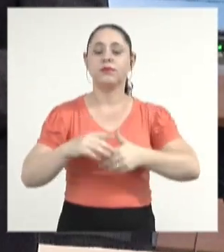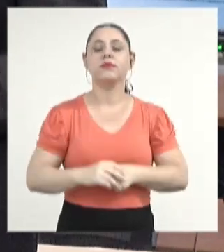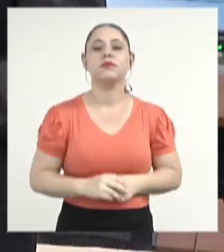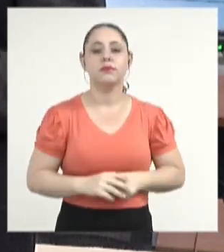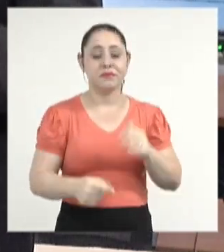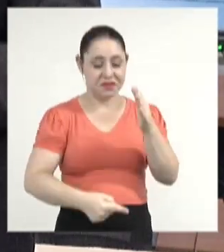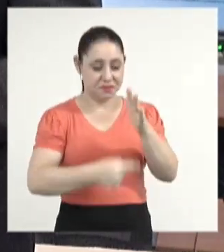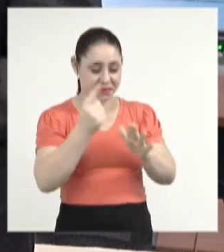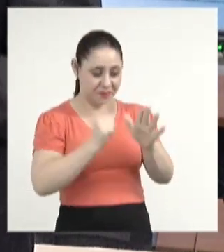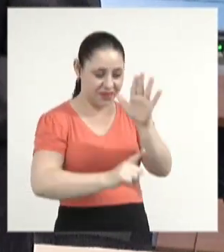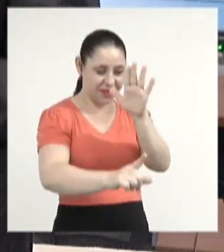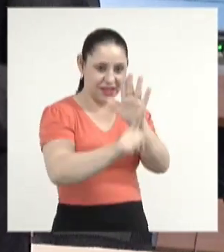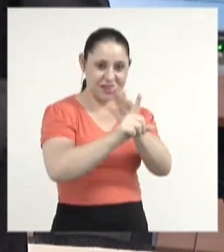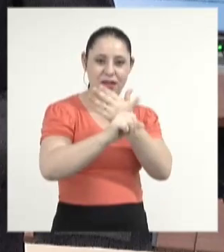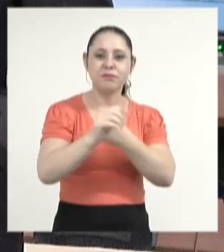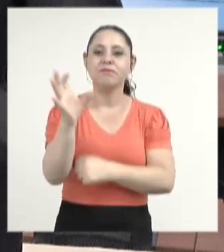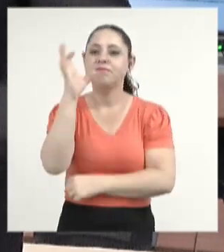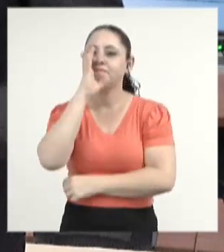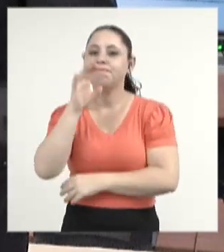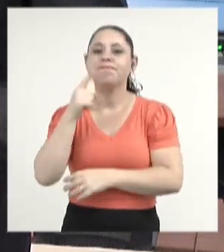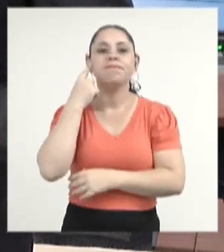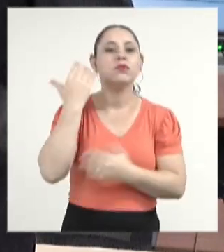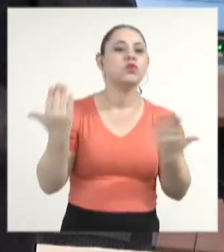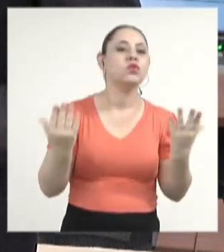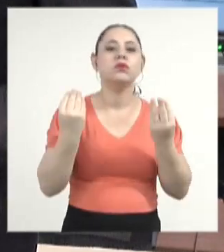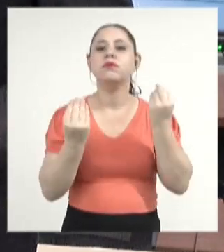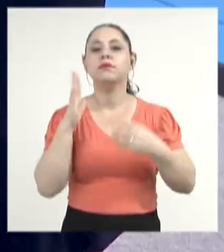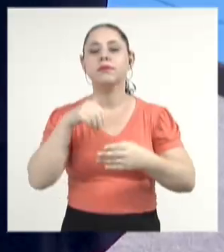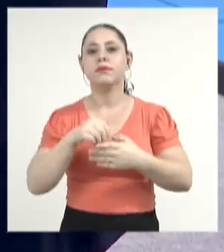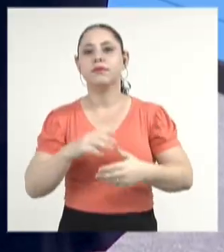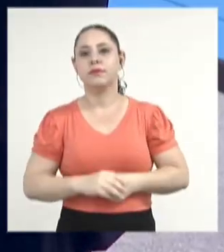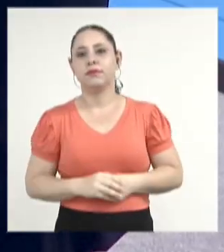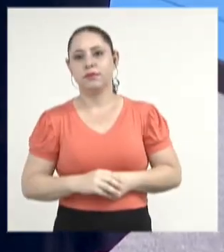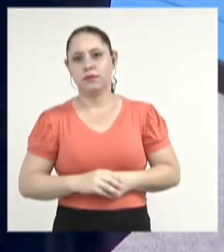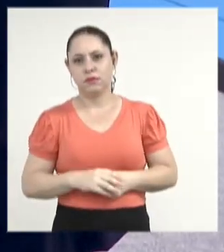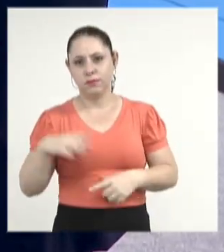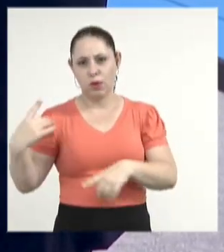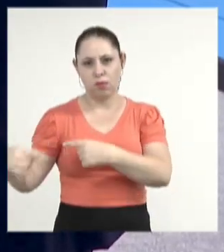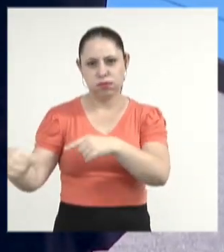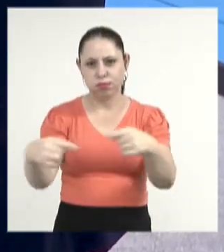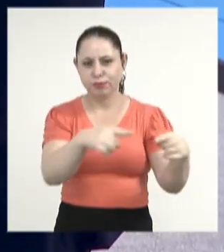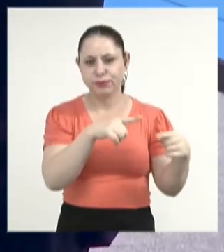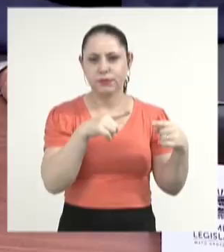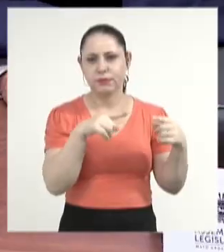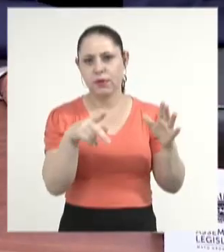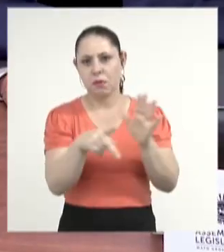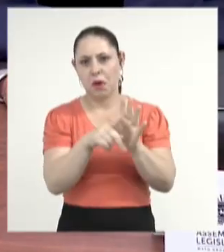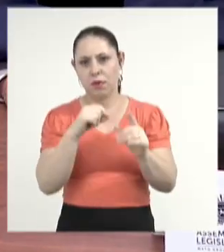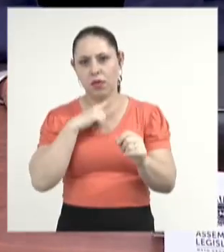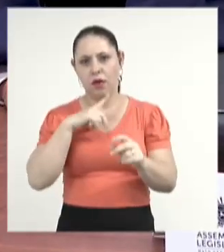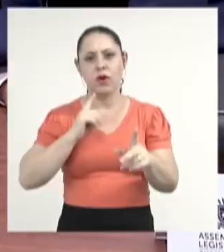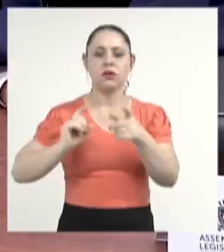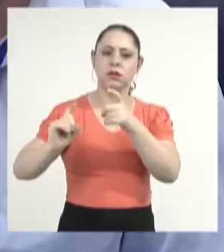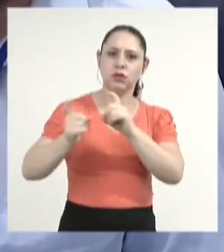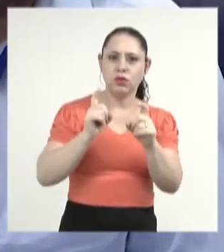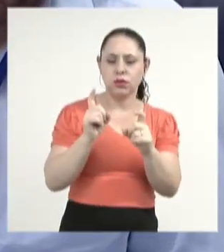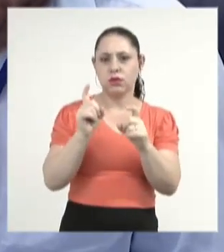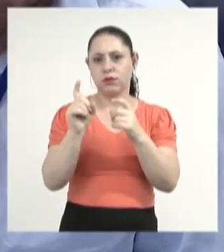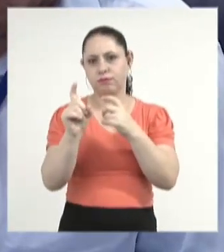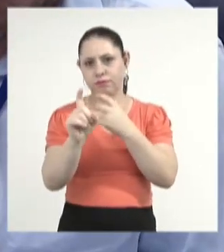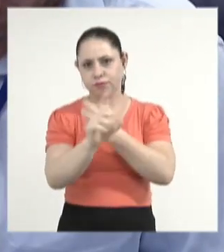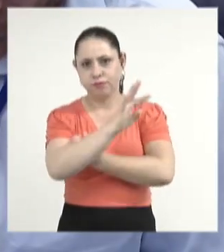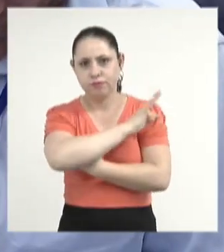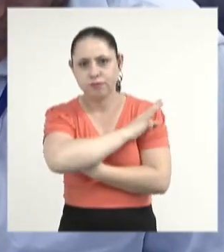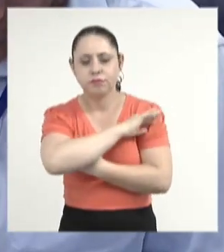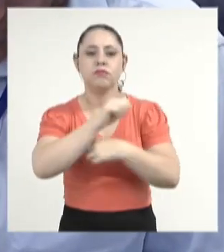primeira lei da história, vamos conferir como foi essa votação. Muitos debates ao longo da tramitação, com reuniões técnicas e